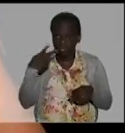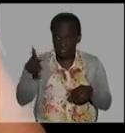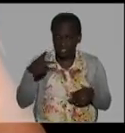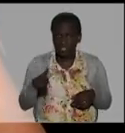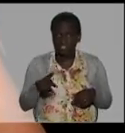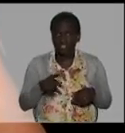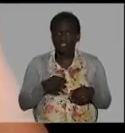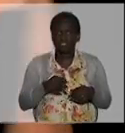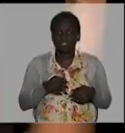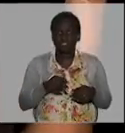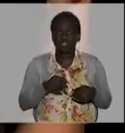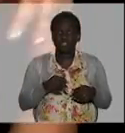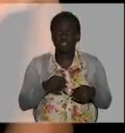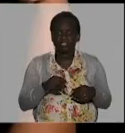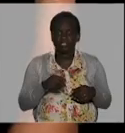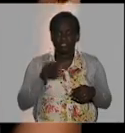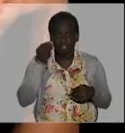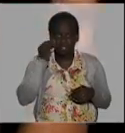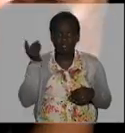cinema,